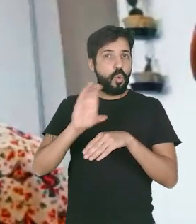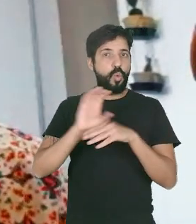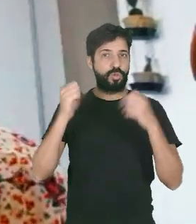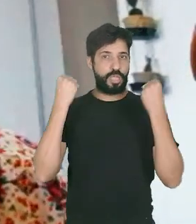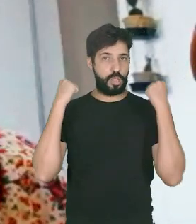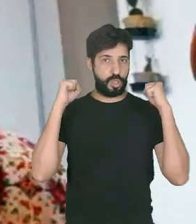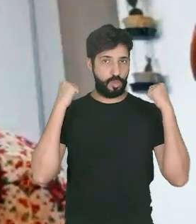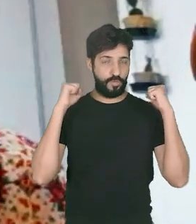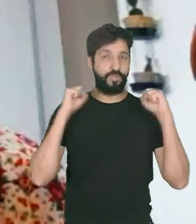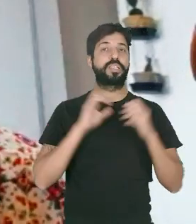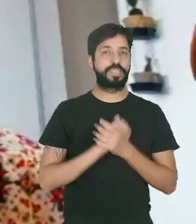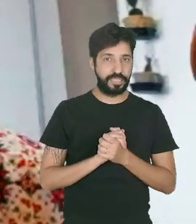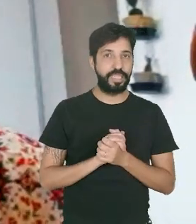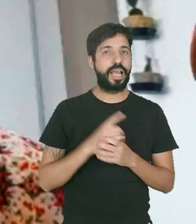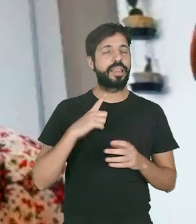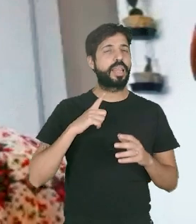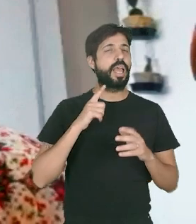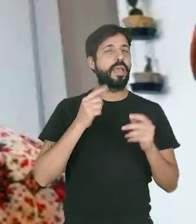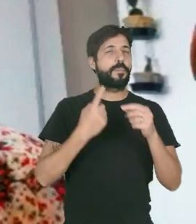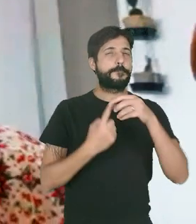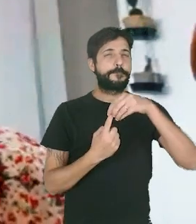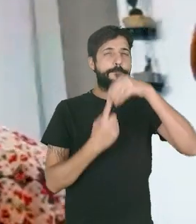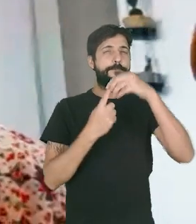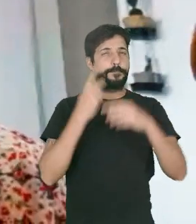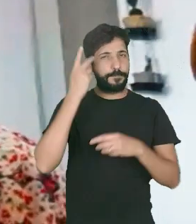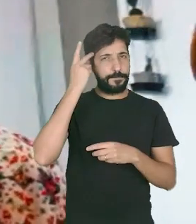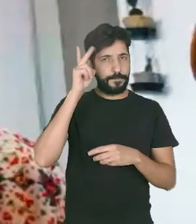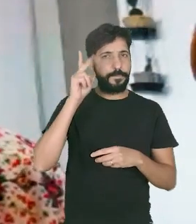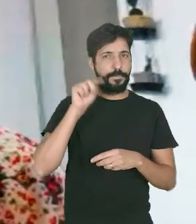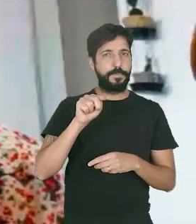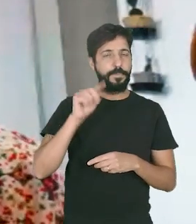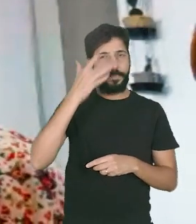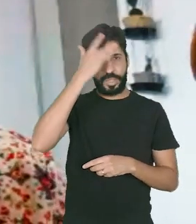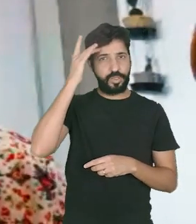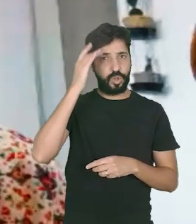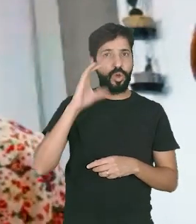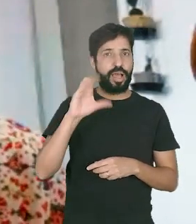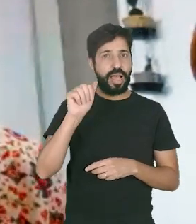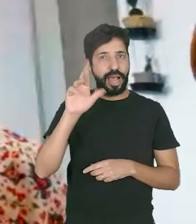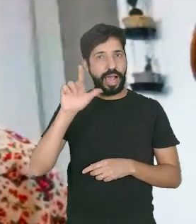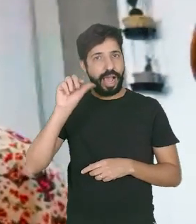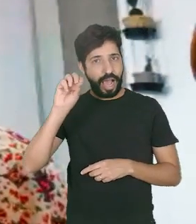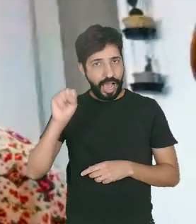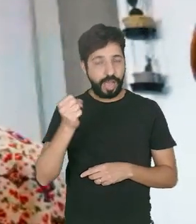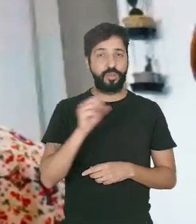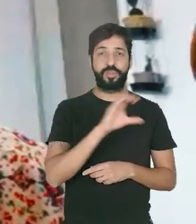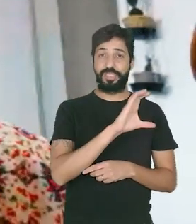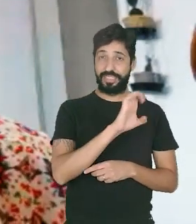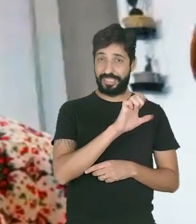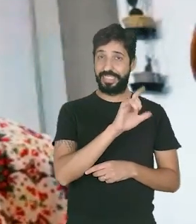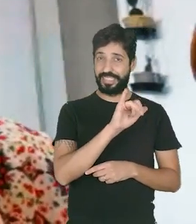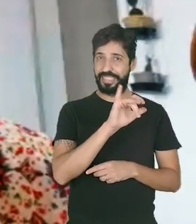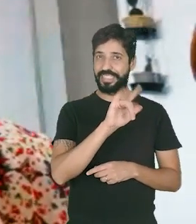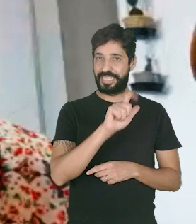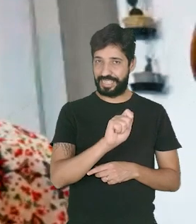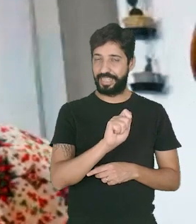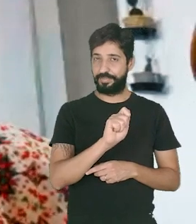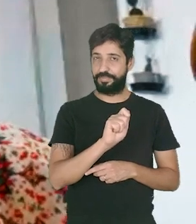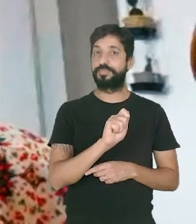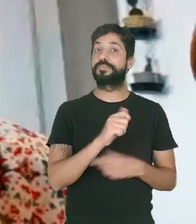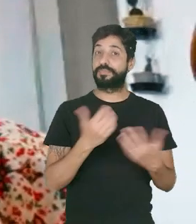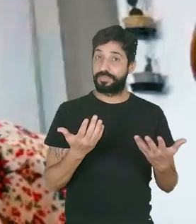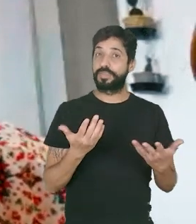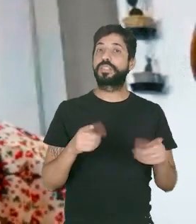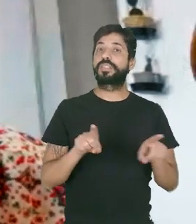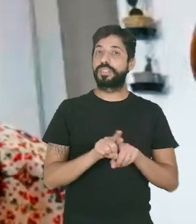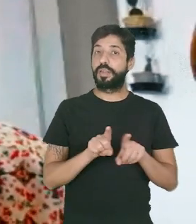educação física e nós temos como pioneiros o médico Carlos Sanches Queiroz e a pedagoga Cecília Stramandinoli. Pioneiros por isso e